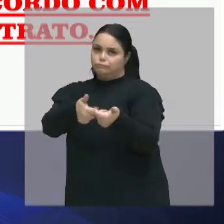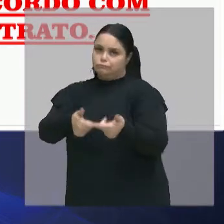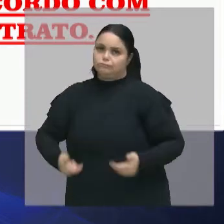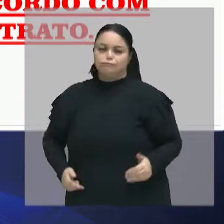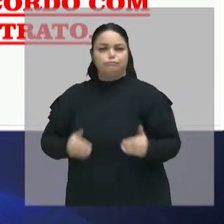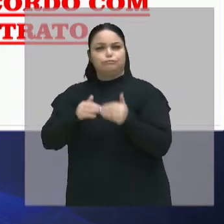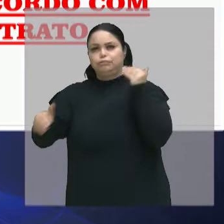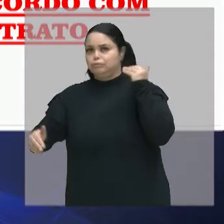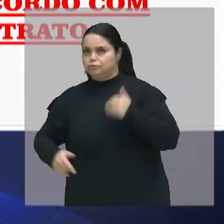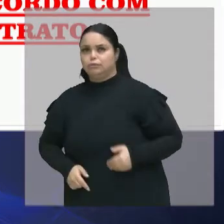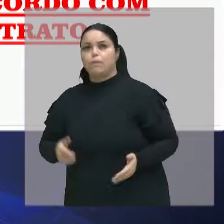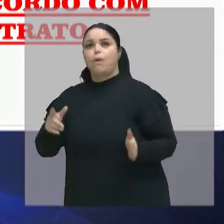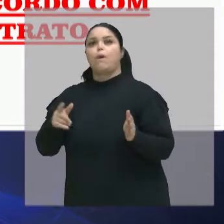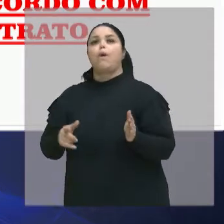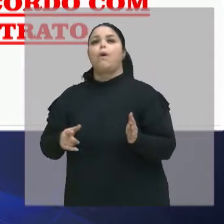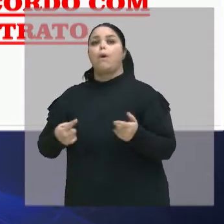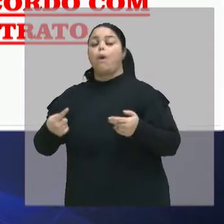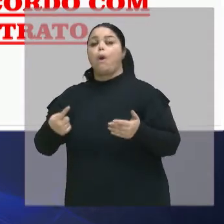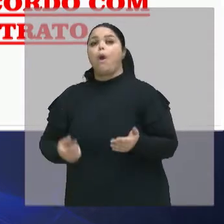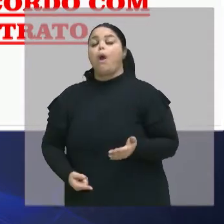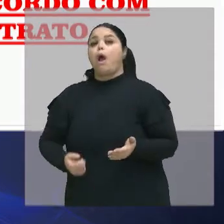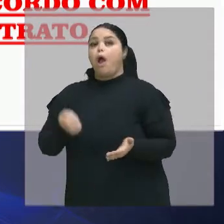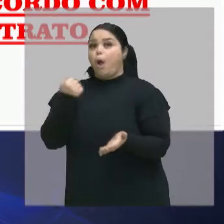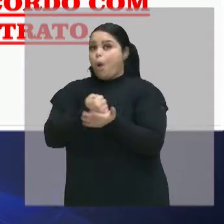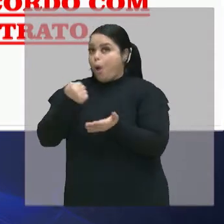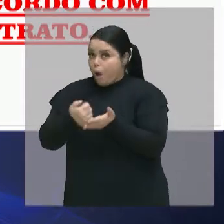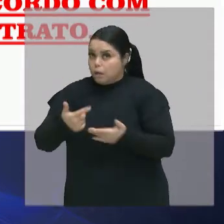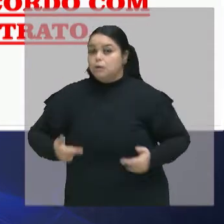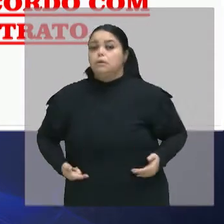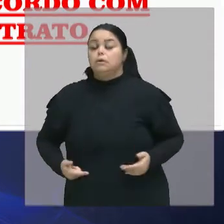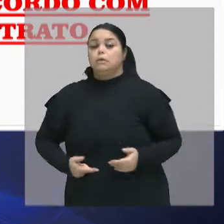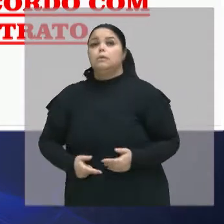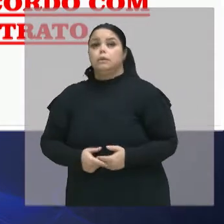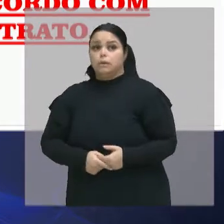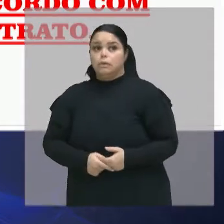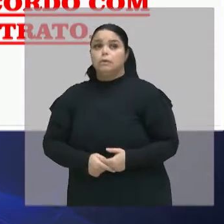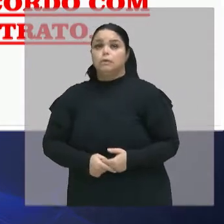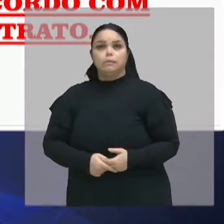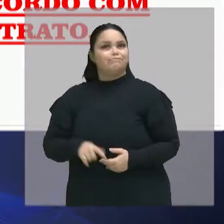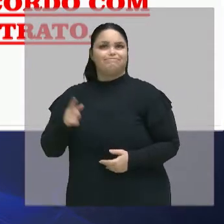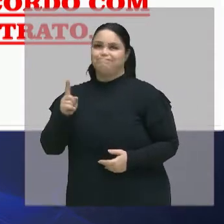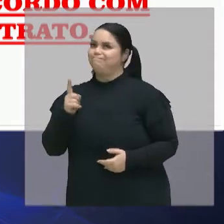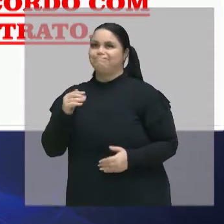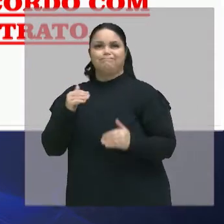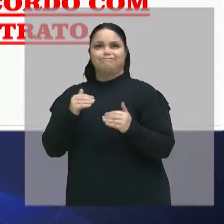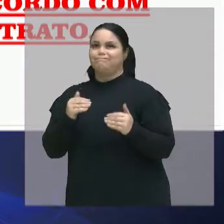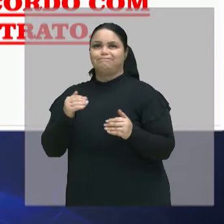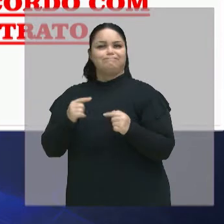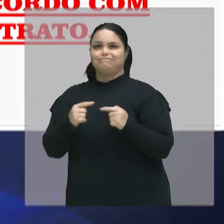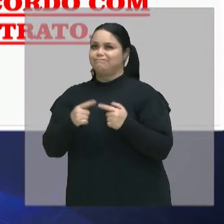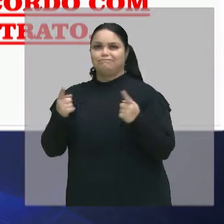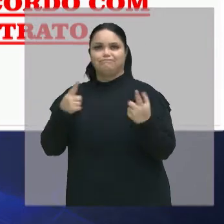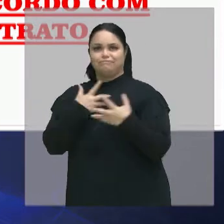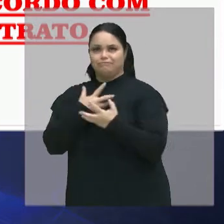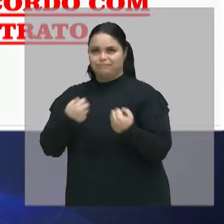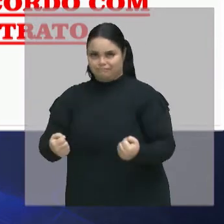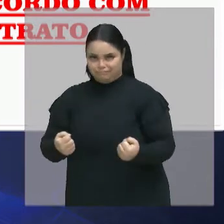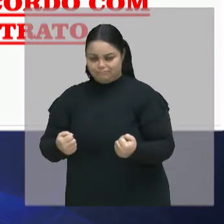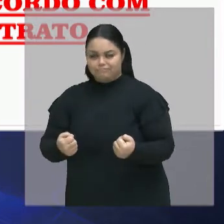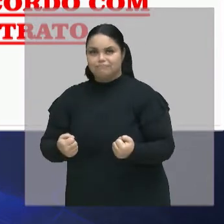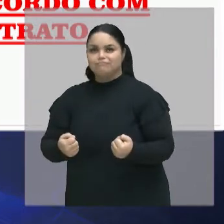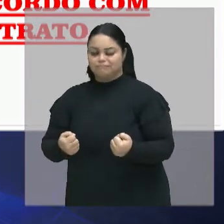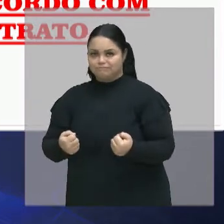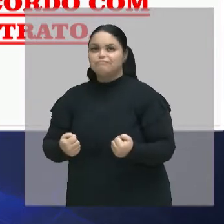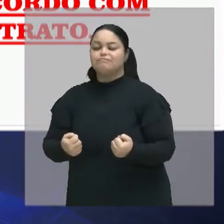desacordo com o contrato. O contrato que foi feito não permite esse